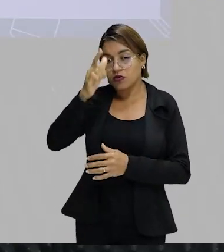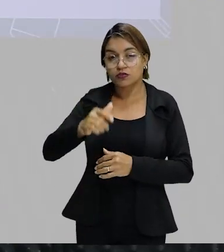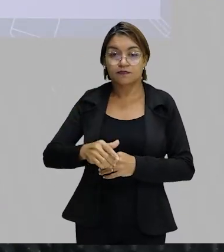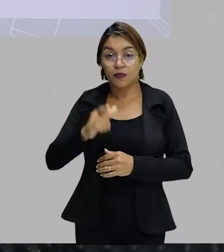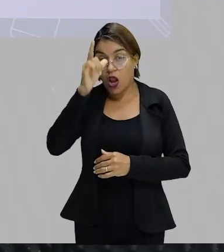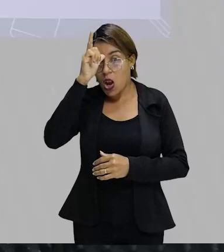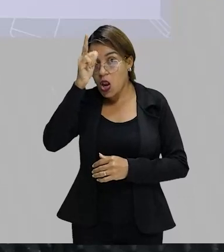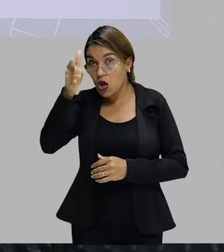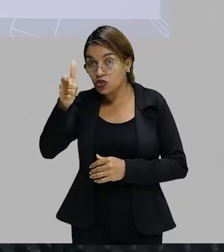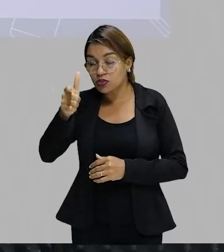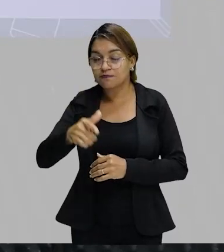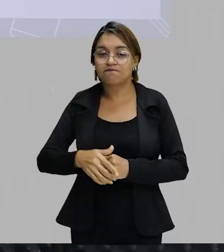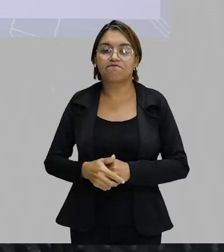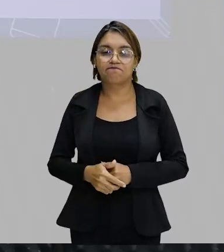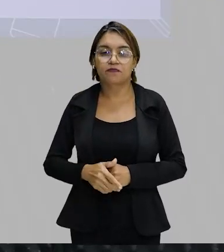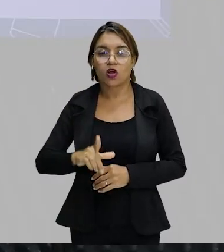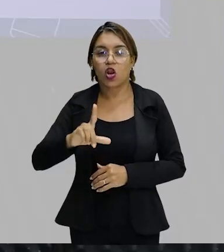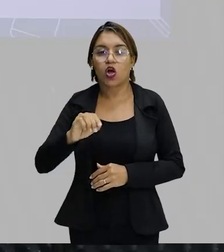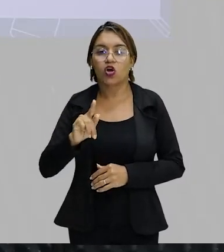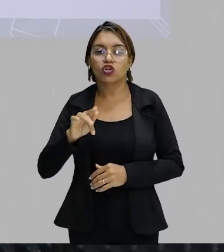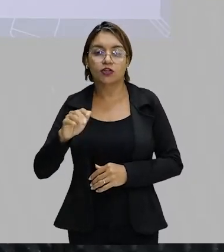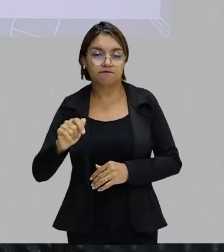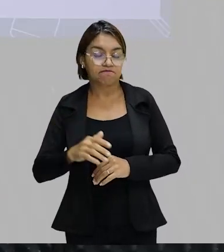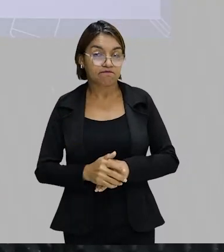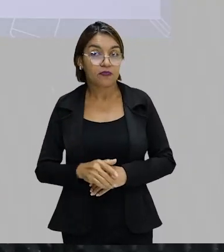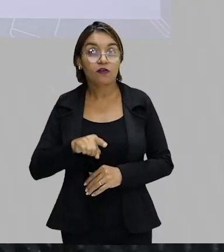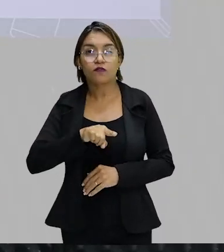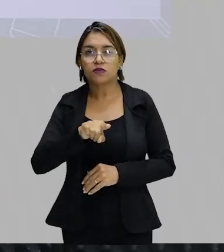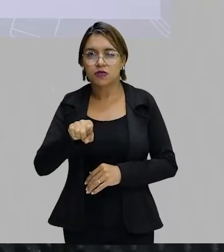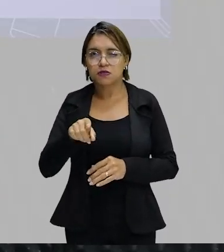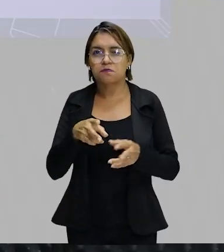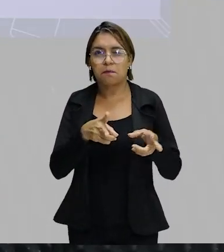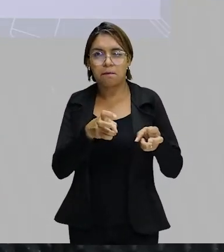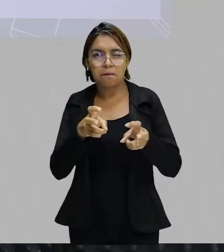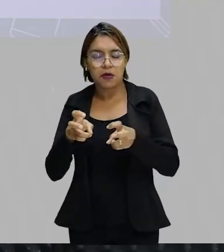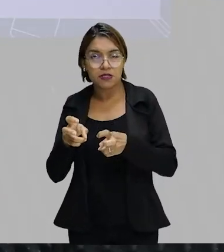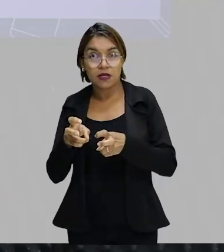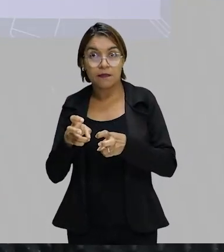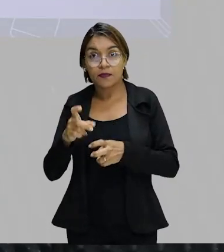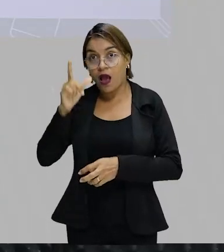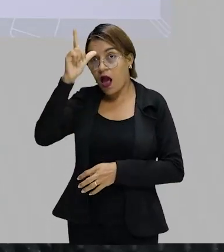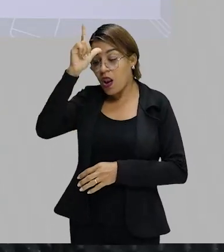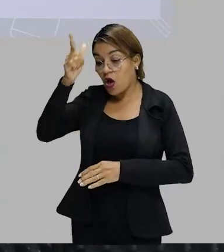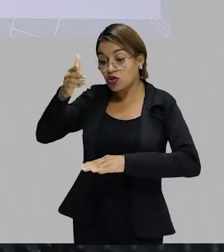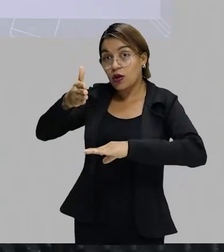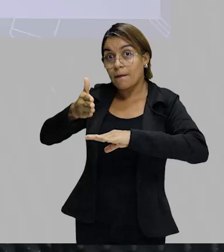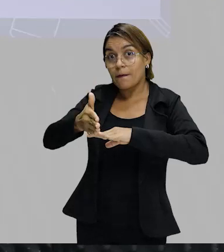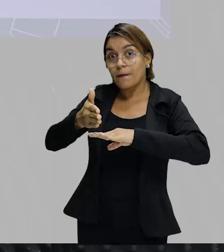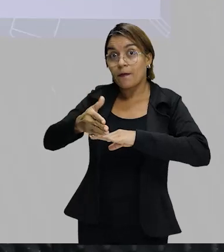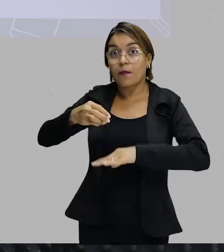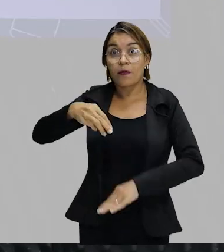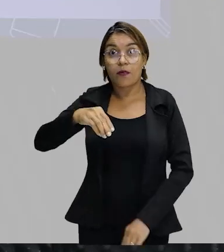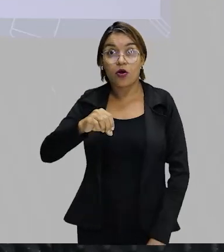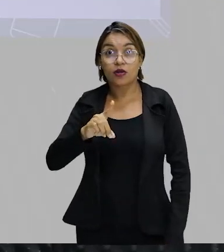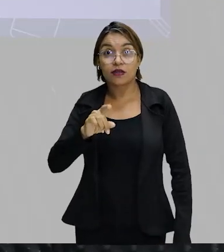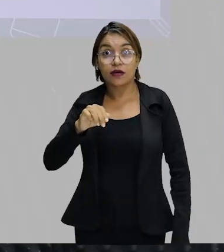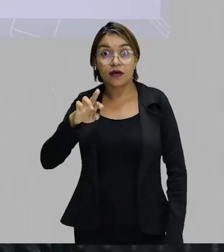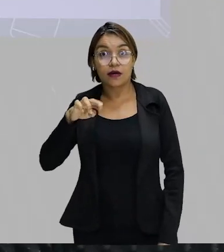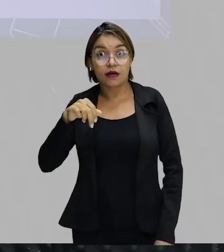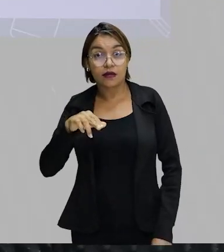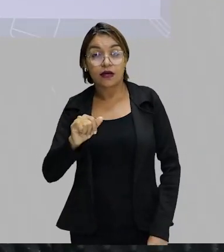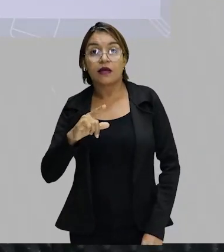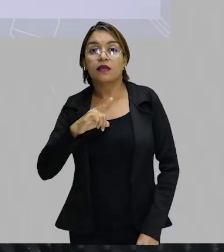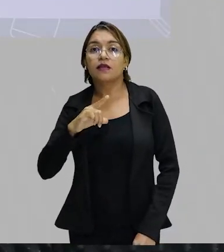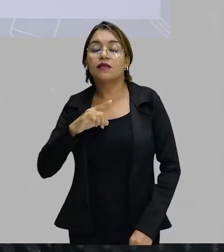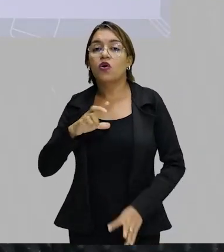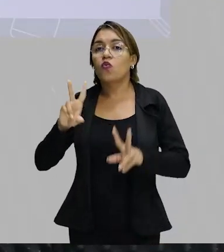lógica moderna. Como vocês podem perceber, a lógica moderna, ela tem um tema